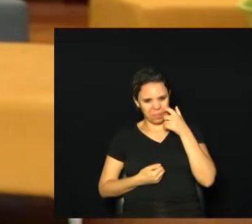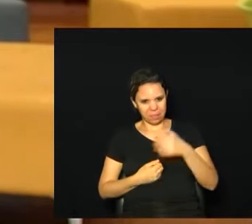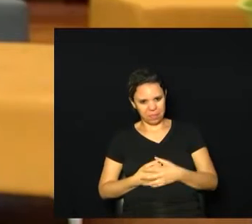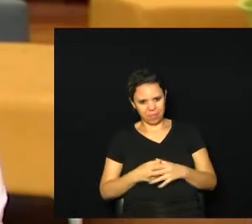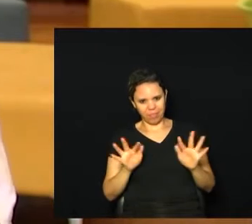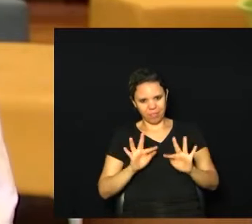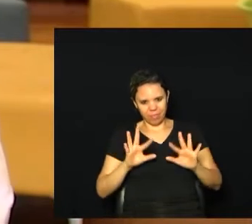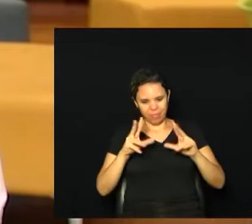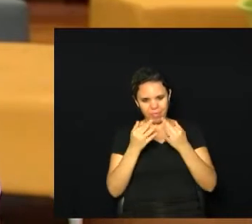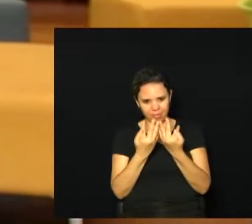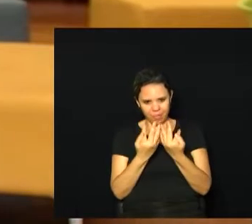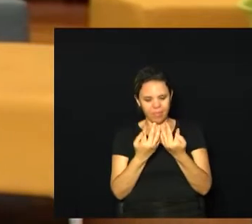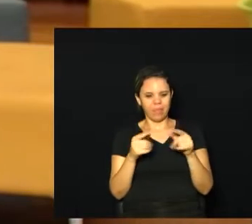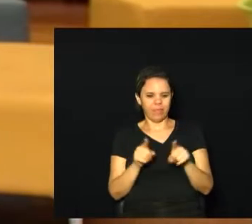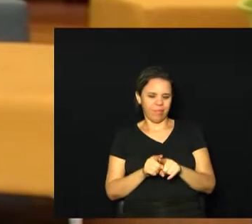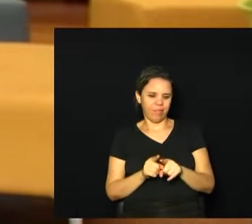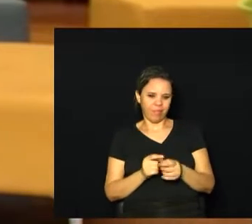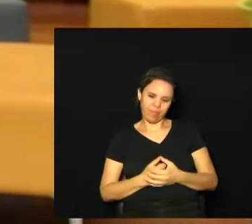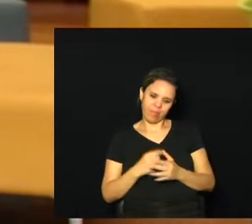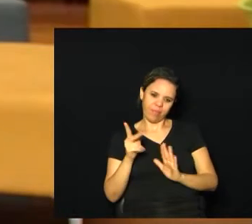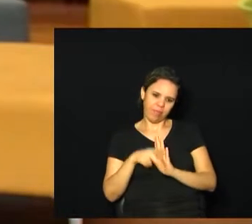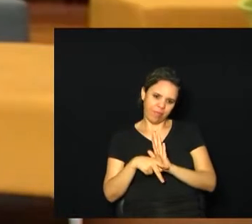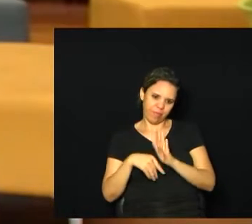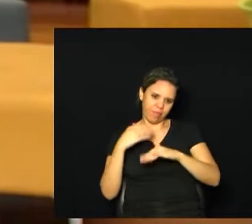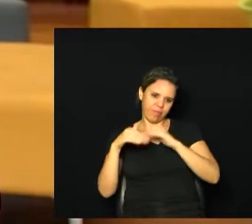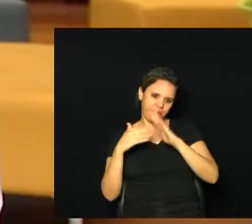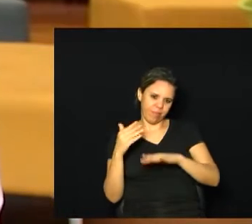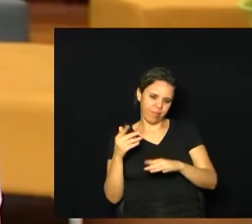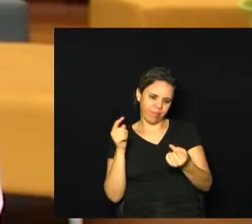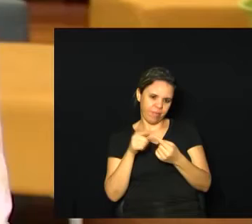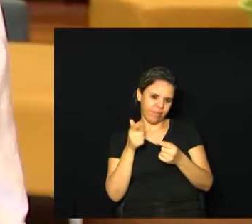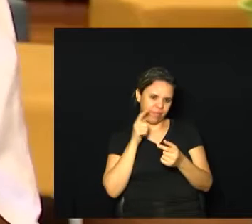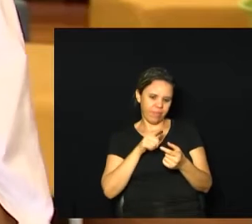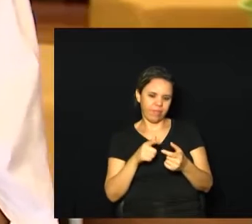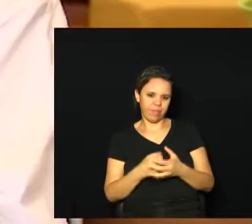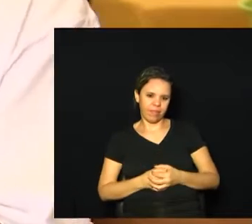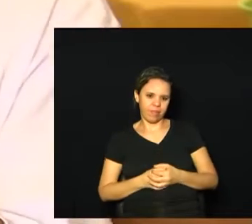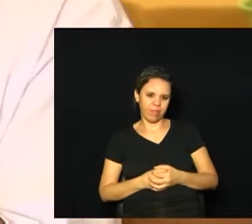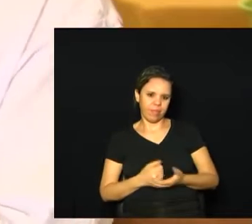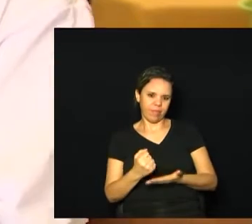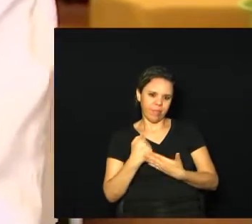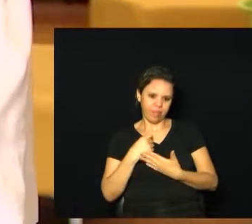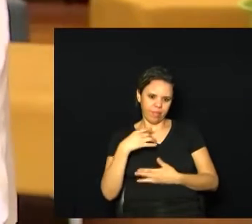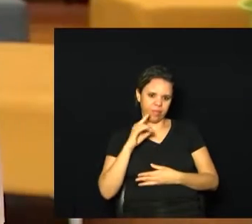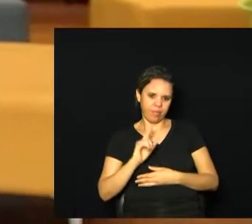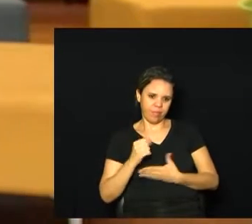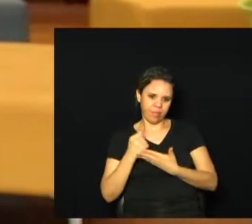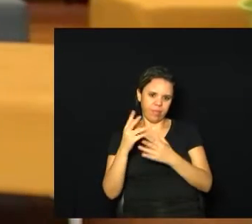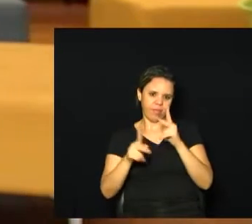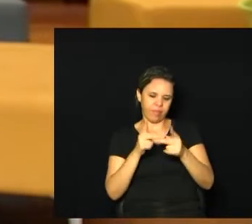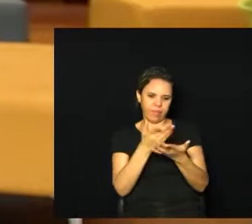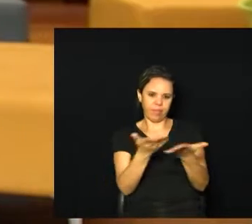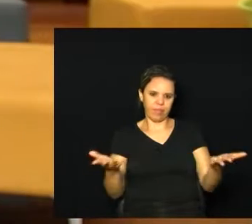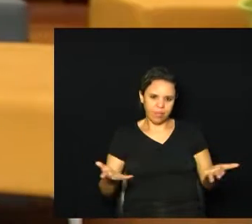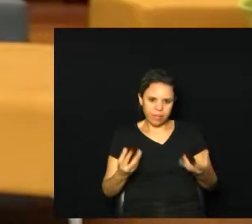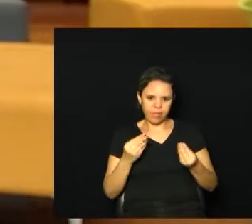minha família também está orgulhosa desse projeto, do desenvolvimento, do alcance desse projeto, que não vai ajudar somente a mim, né? Vai ajudar